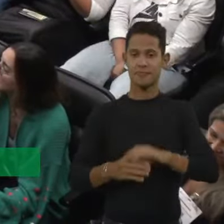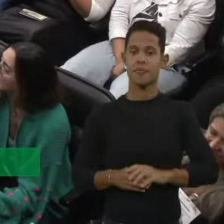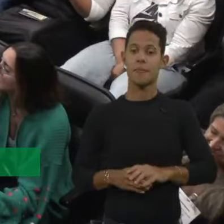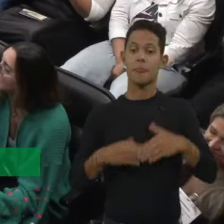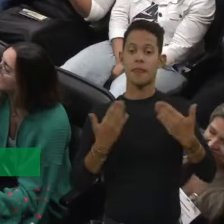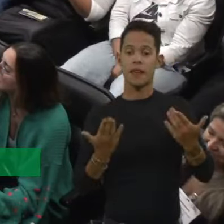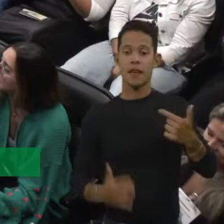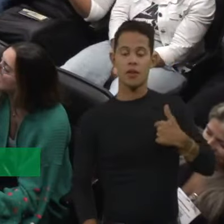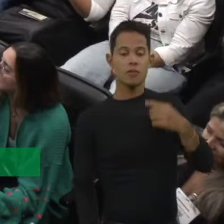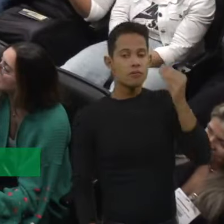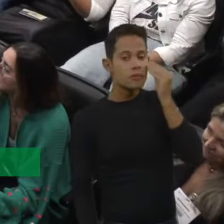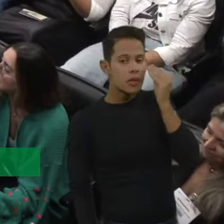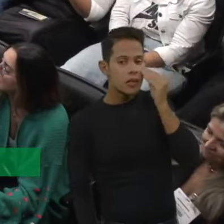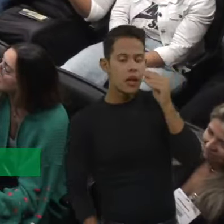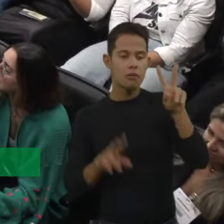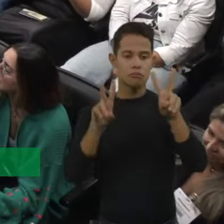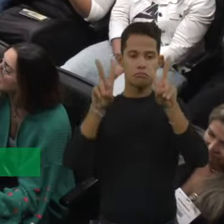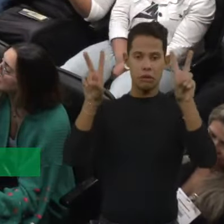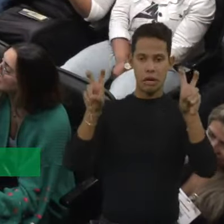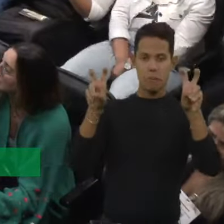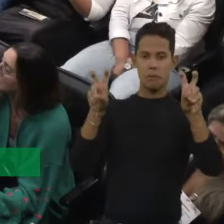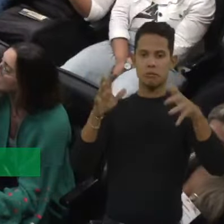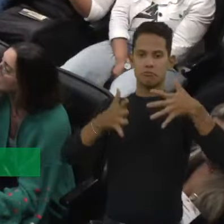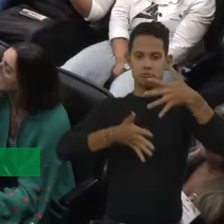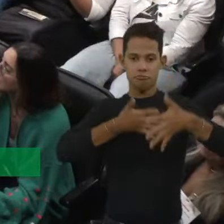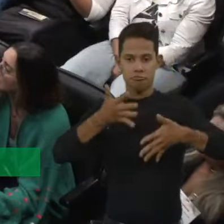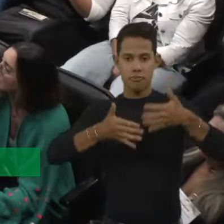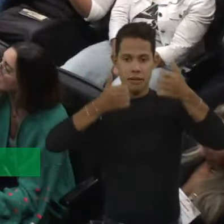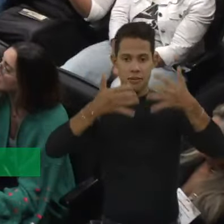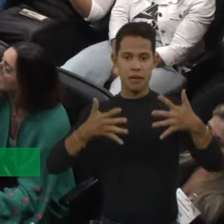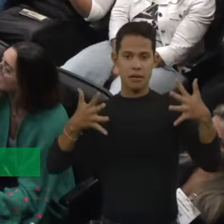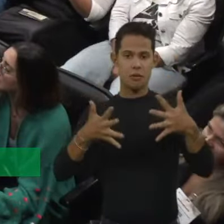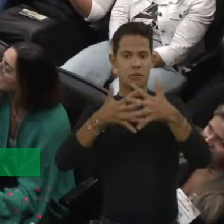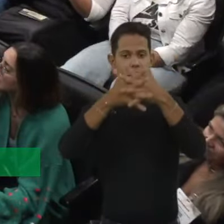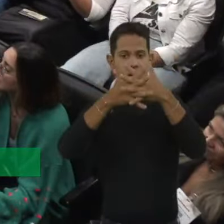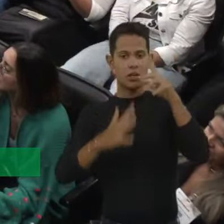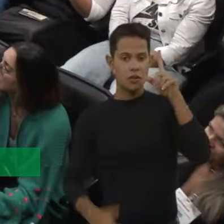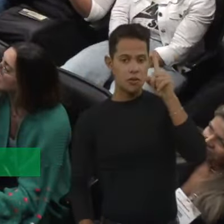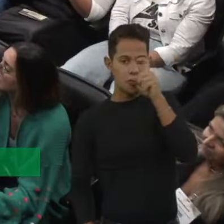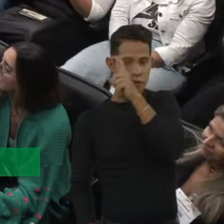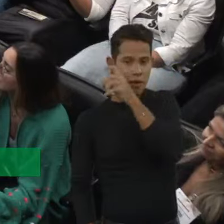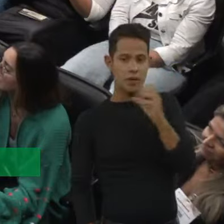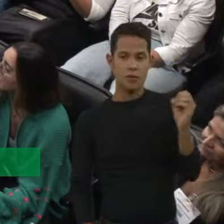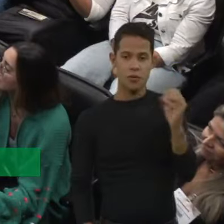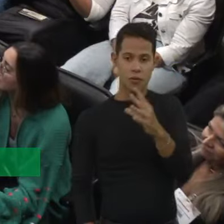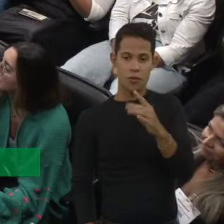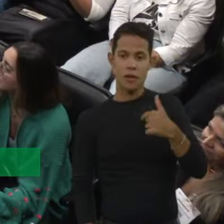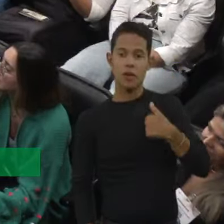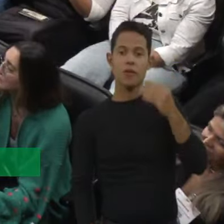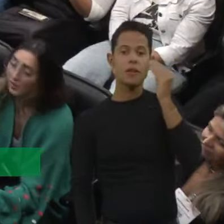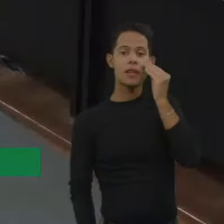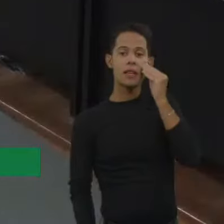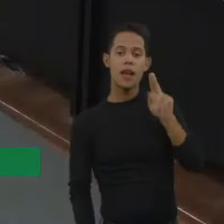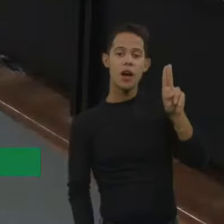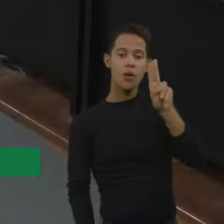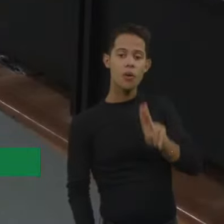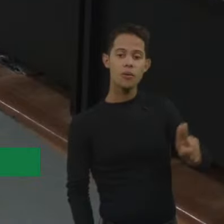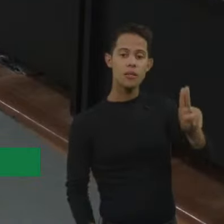tema extremamente complexo, difícil e novo, e vou tentar usar uma linguagem para que todos